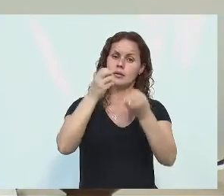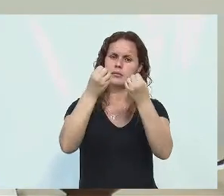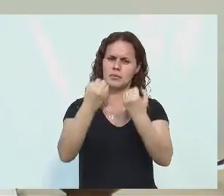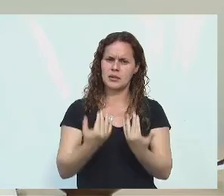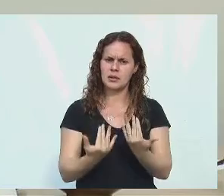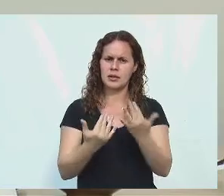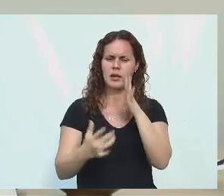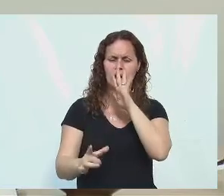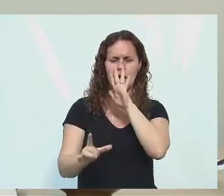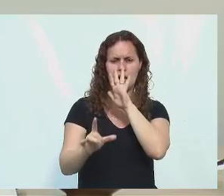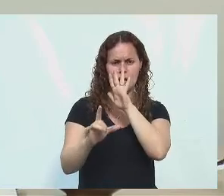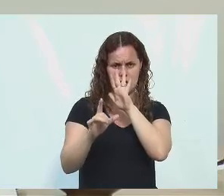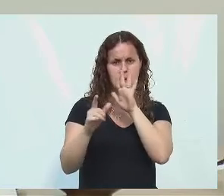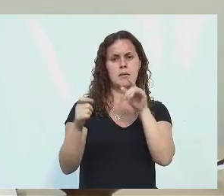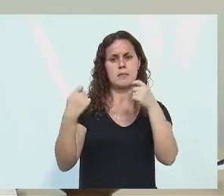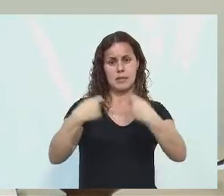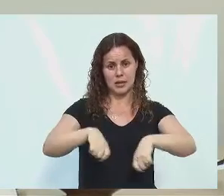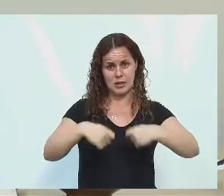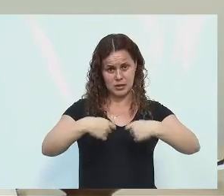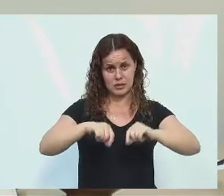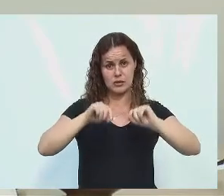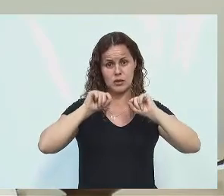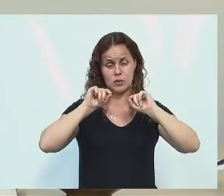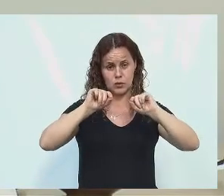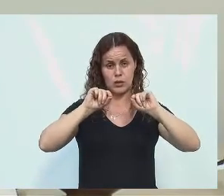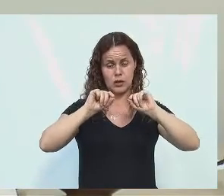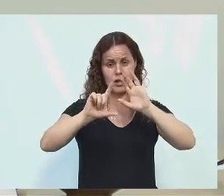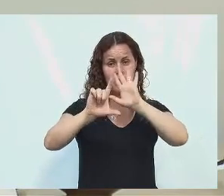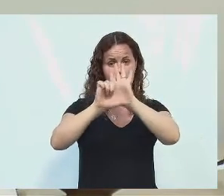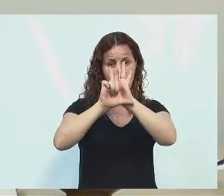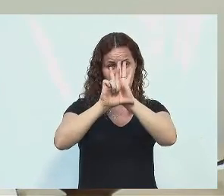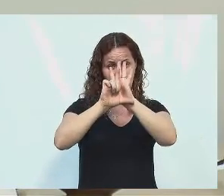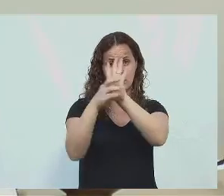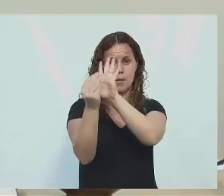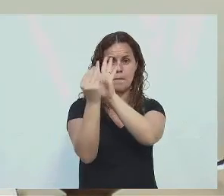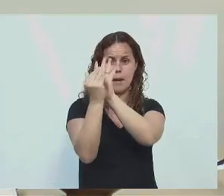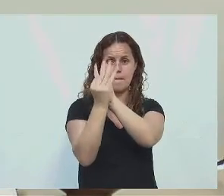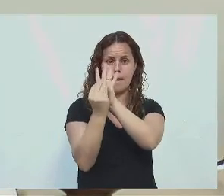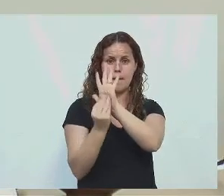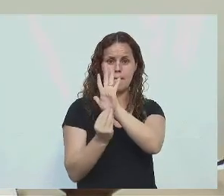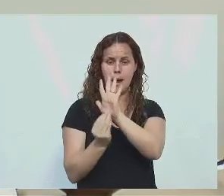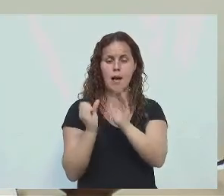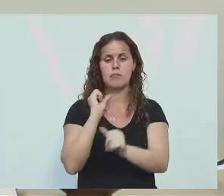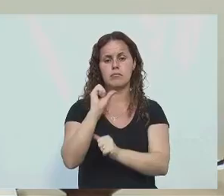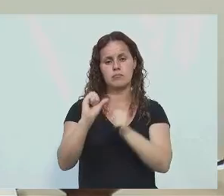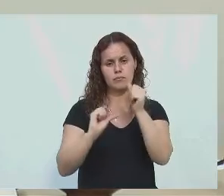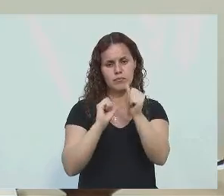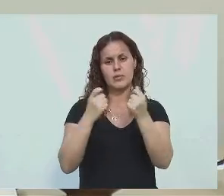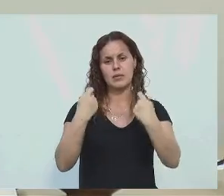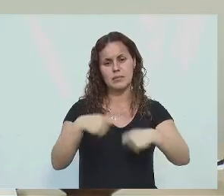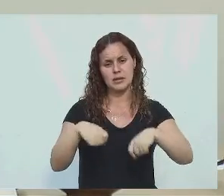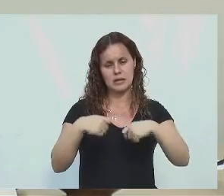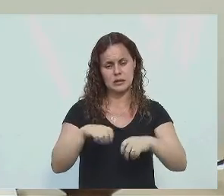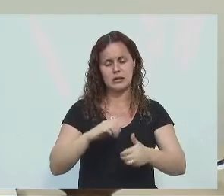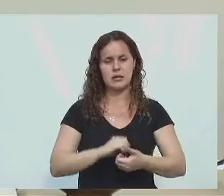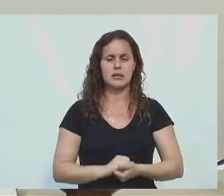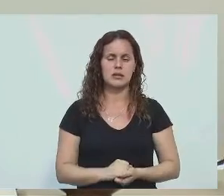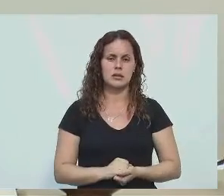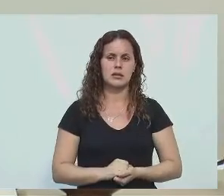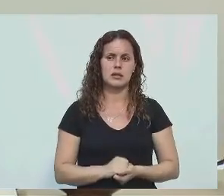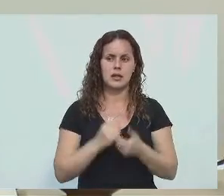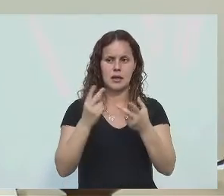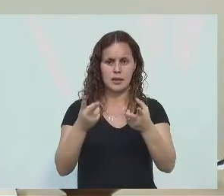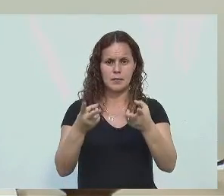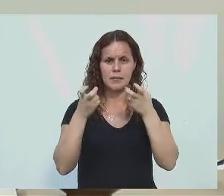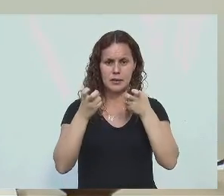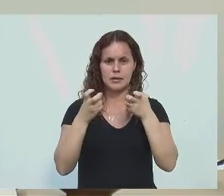é uma legislação que precisa de outros pontos de alteração. É, o que se observa que nas duas